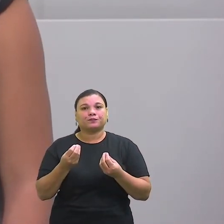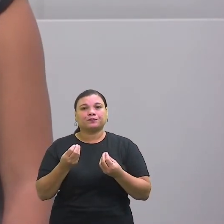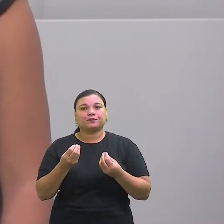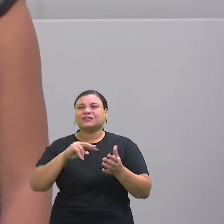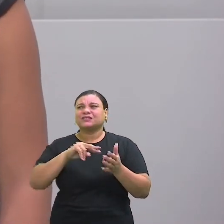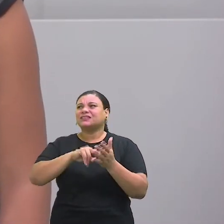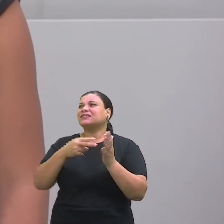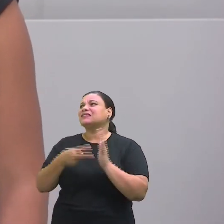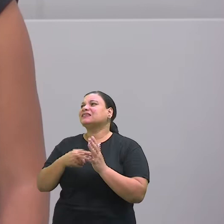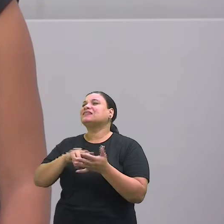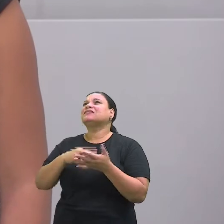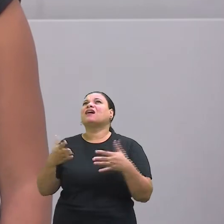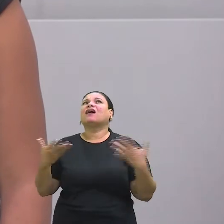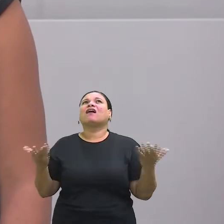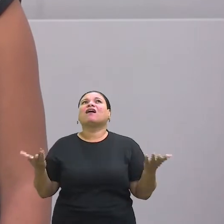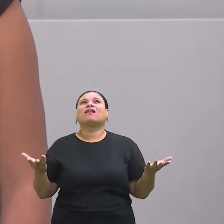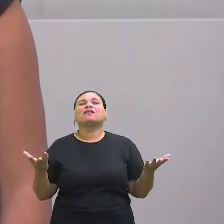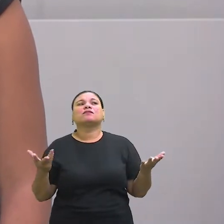Definição.